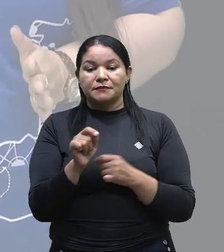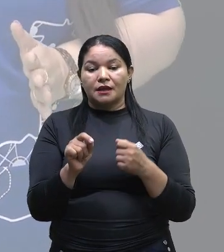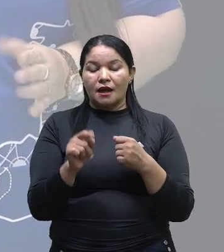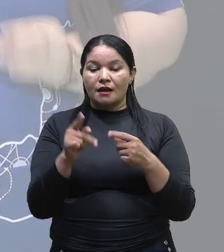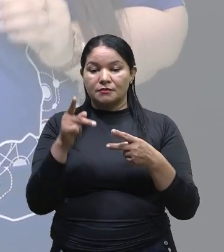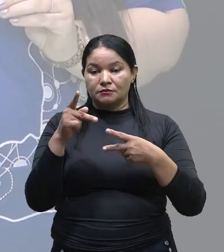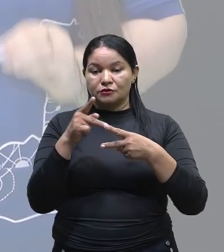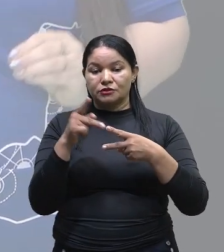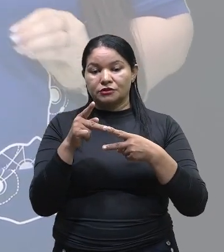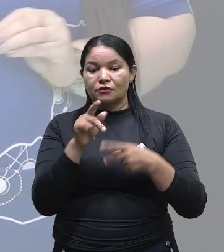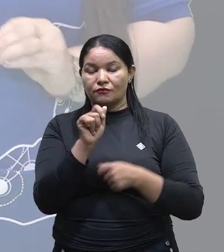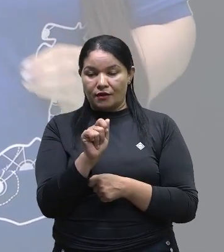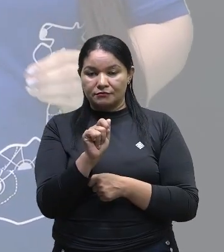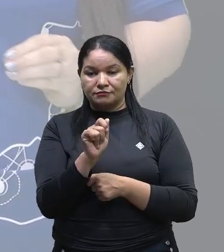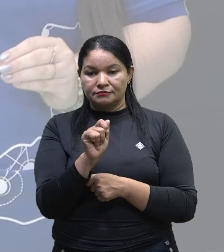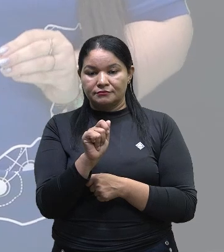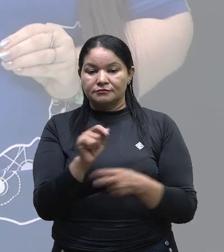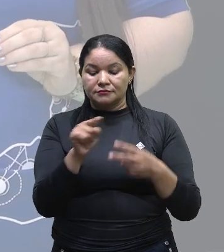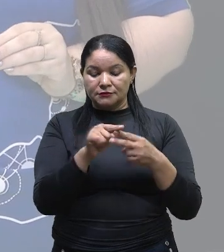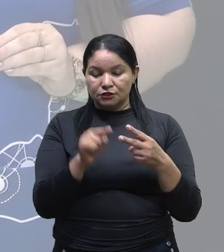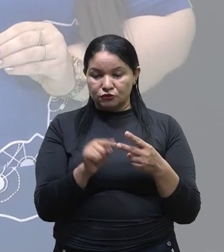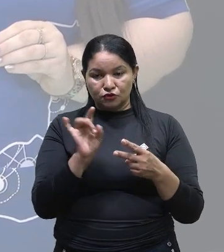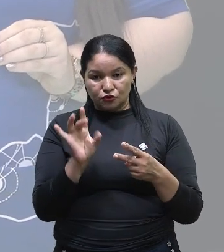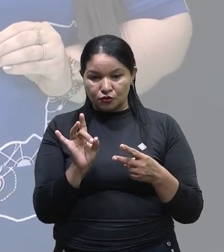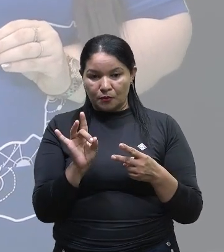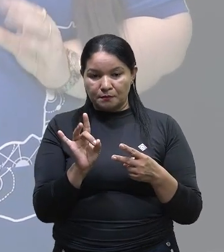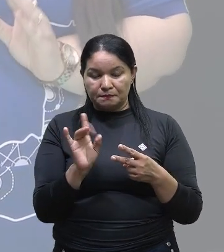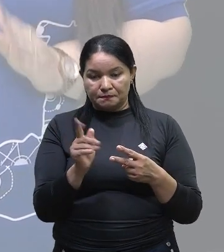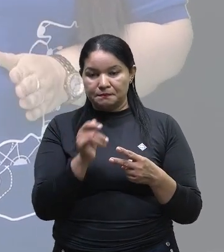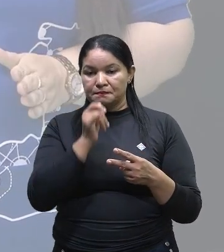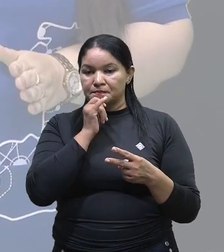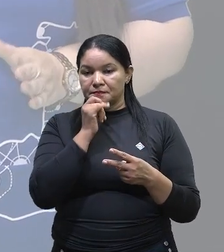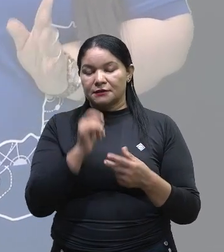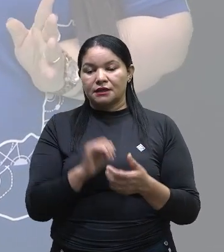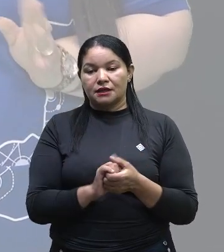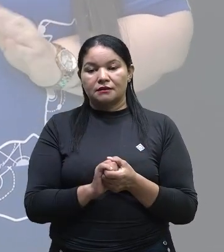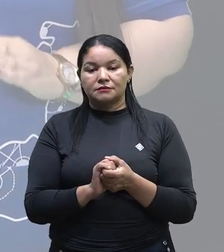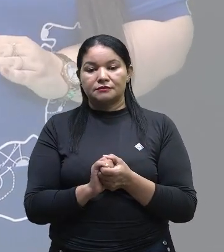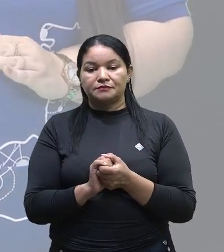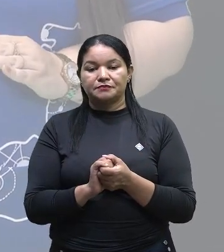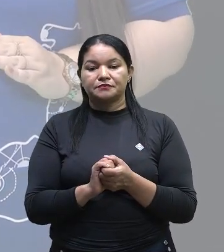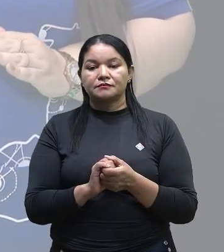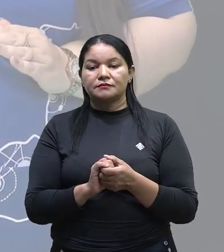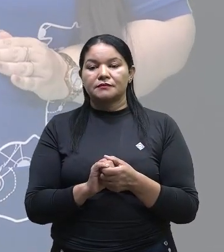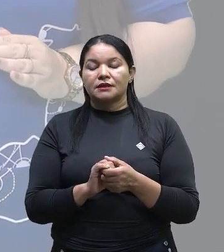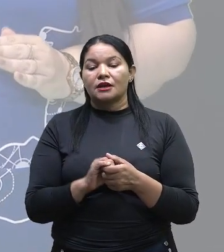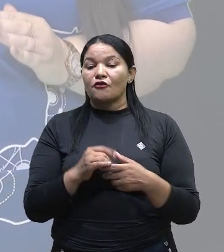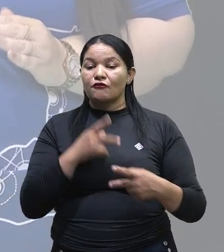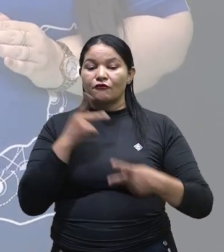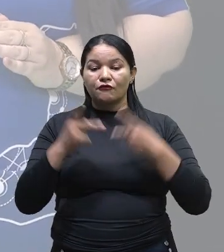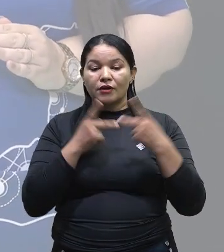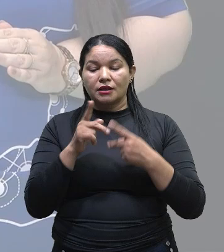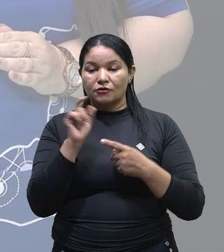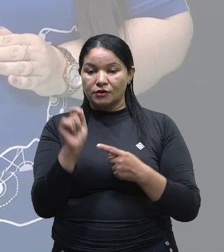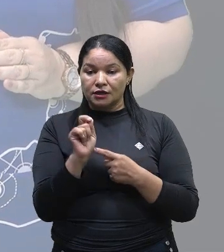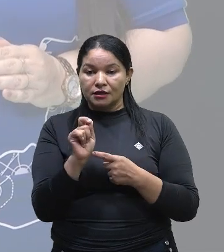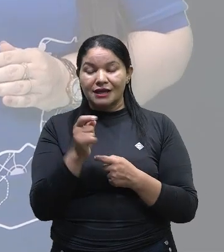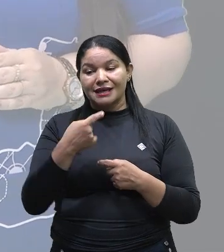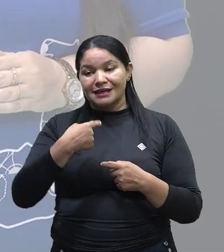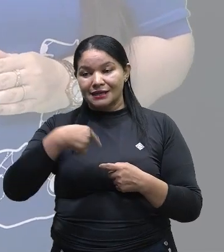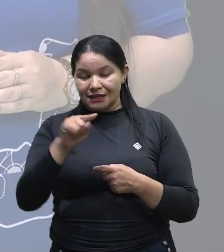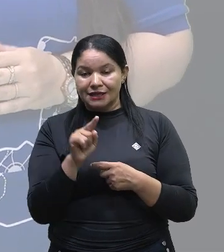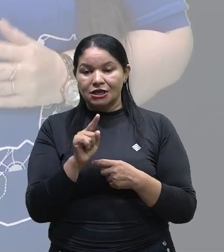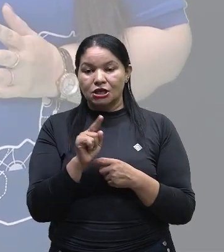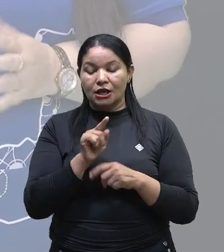dois casos. Então, em dois meios de transporte, nós não vamos utilizar o em, vamos utilizar o a, que vai ser ir